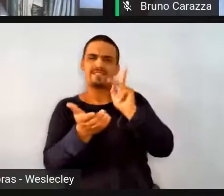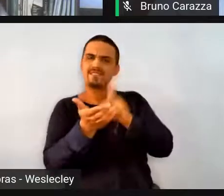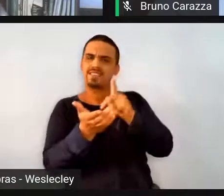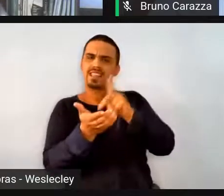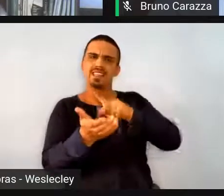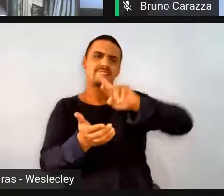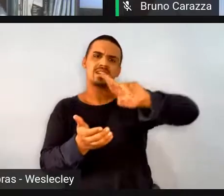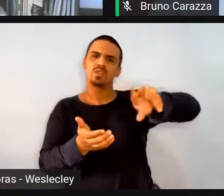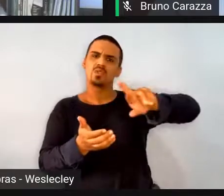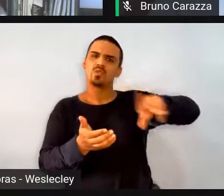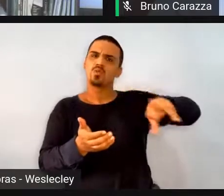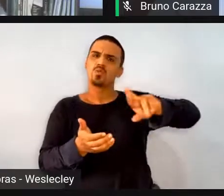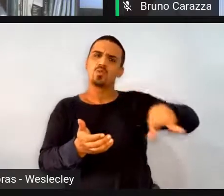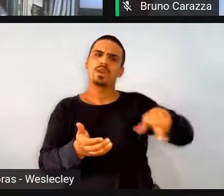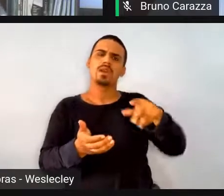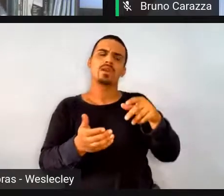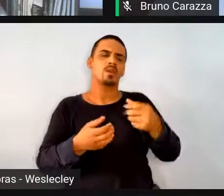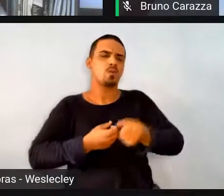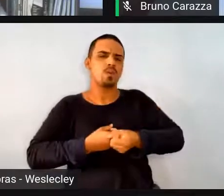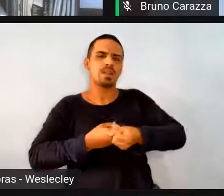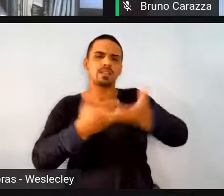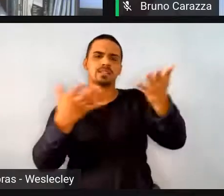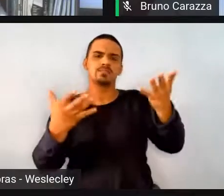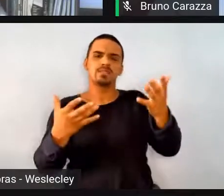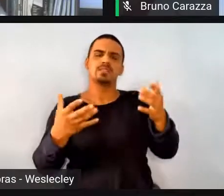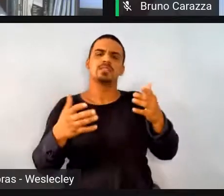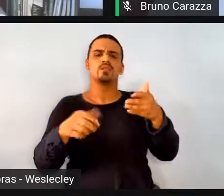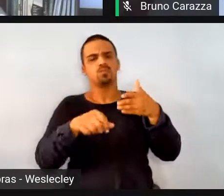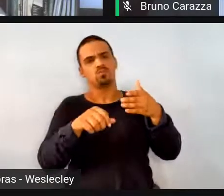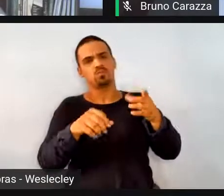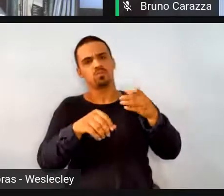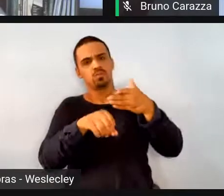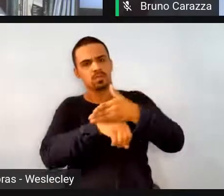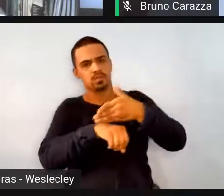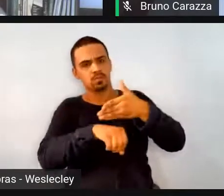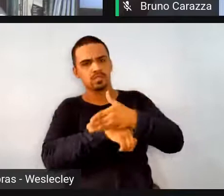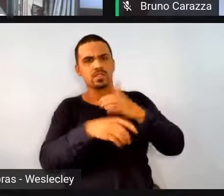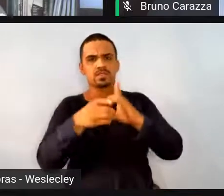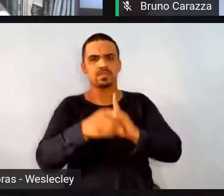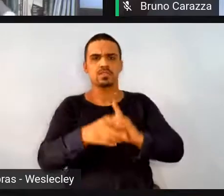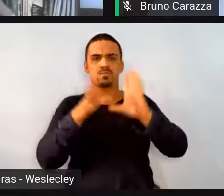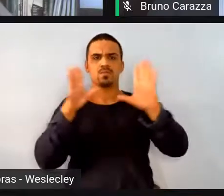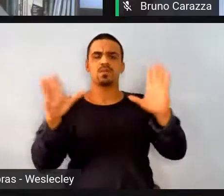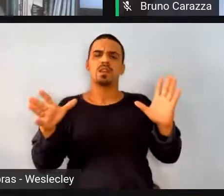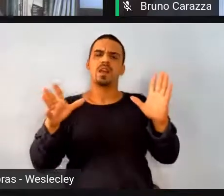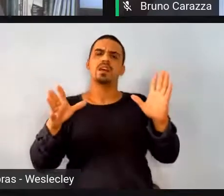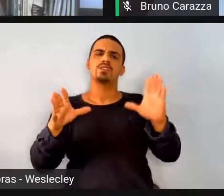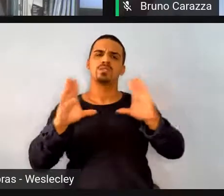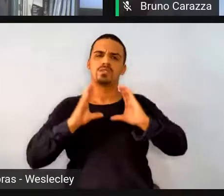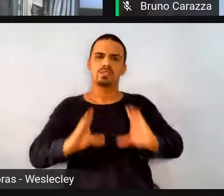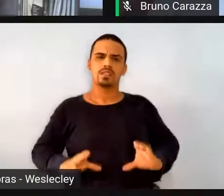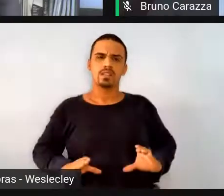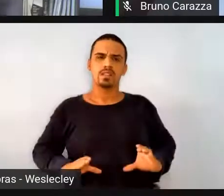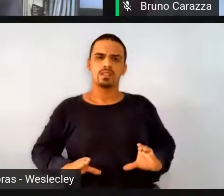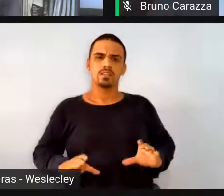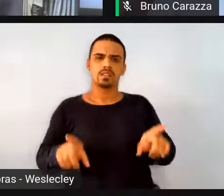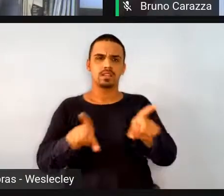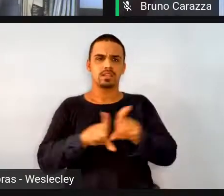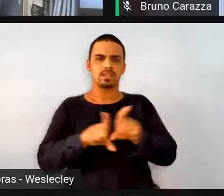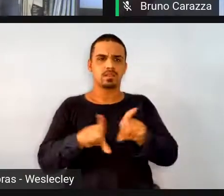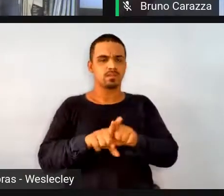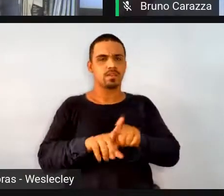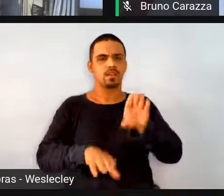do que uma expressão de participação do processo democrático e de cidadania, enfim, muitas vezes as doações